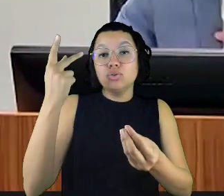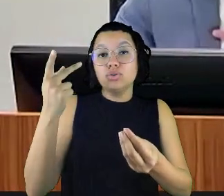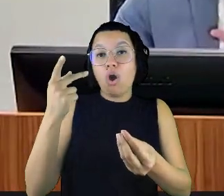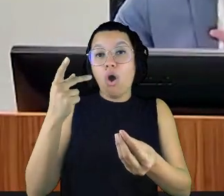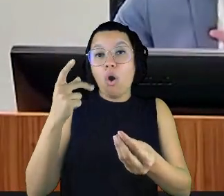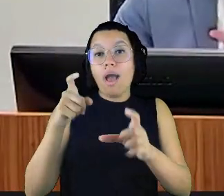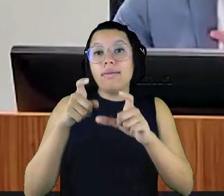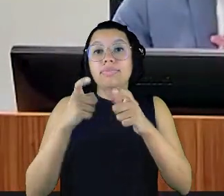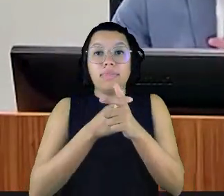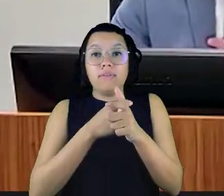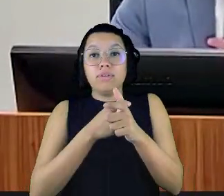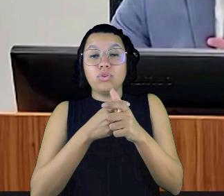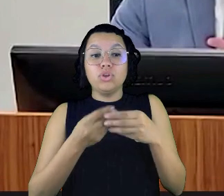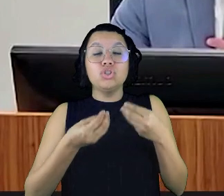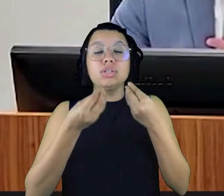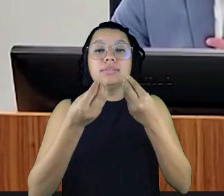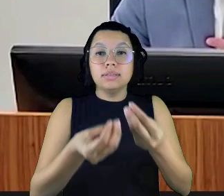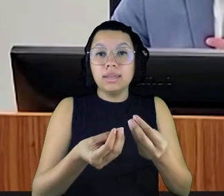que repute